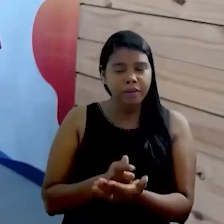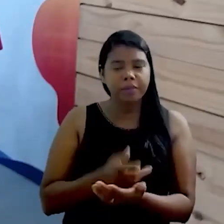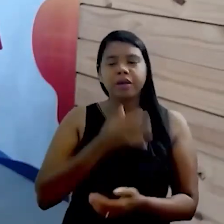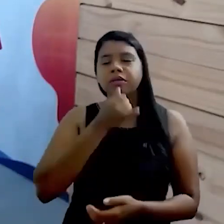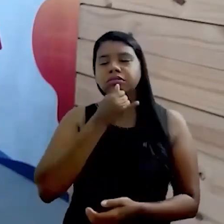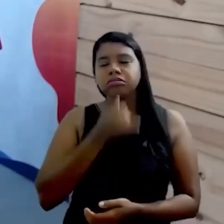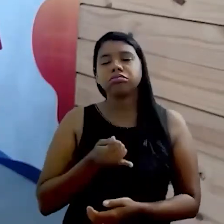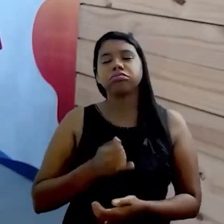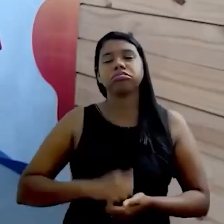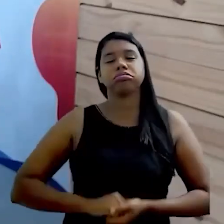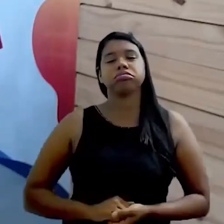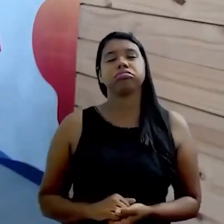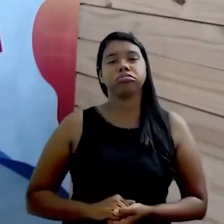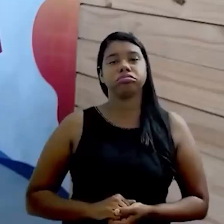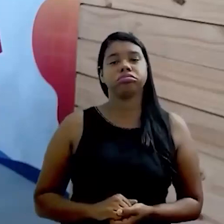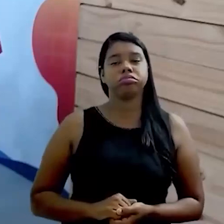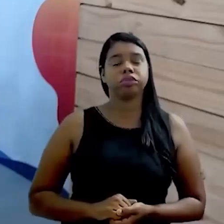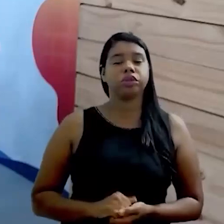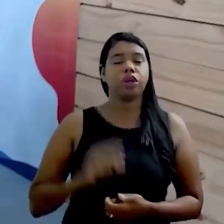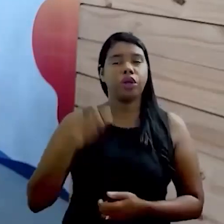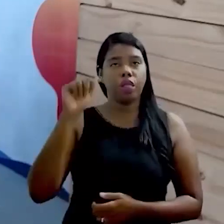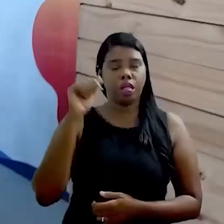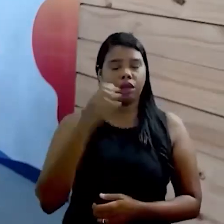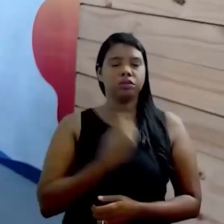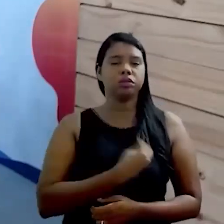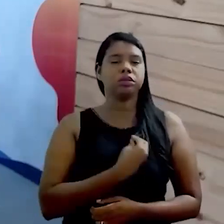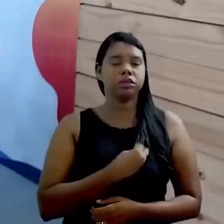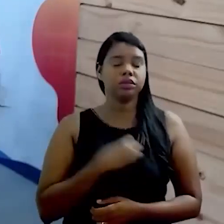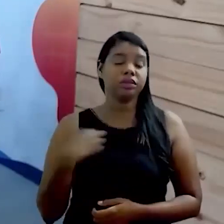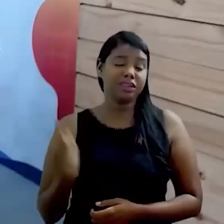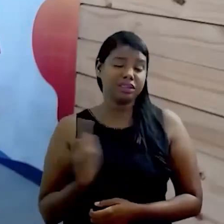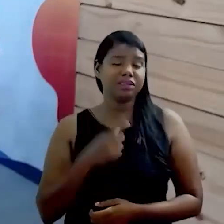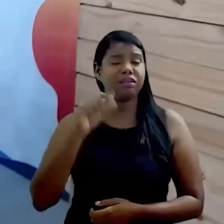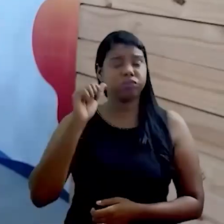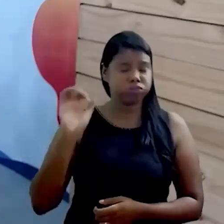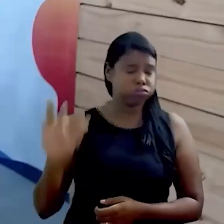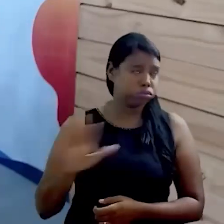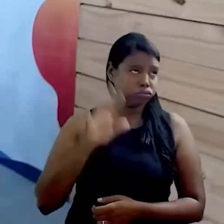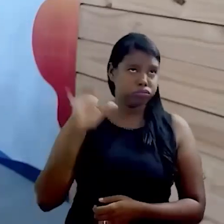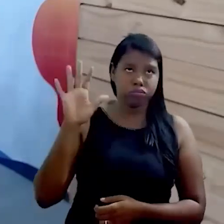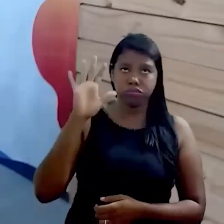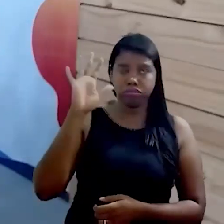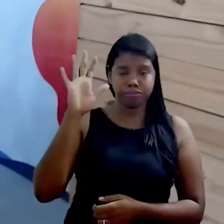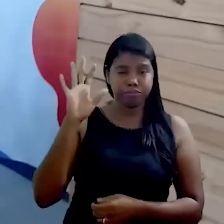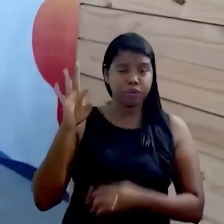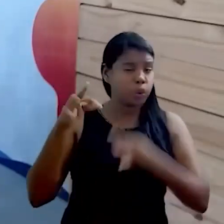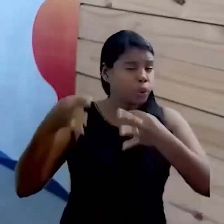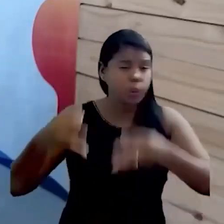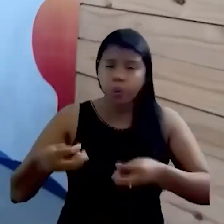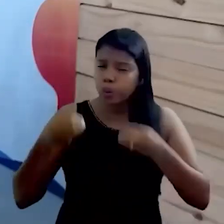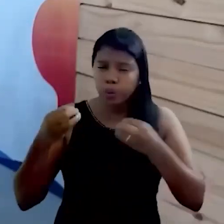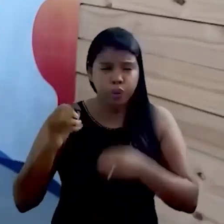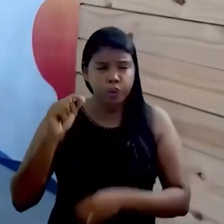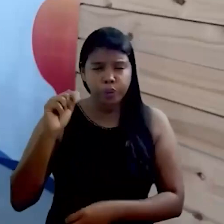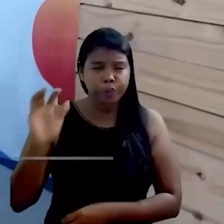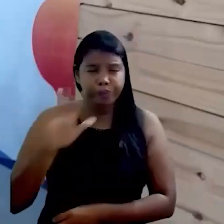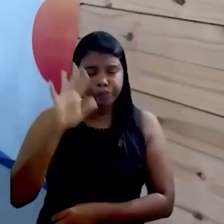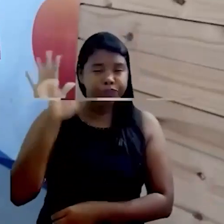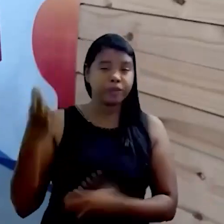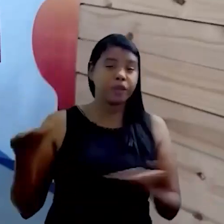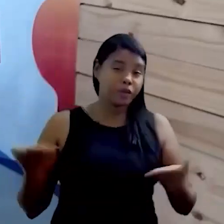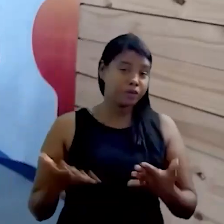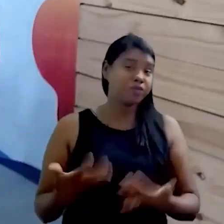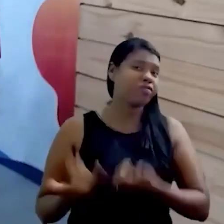passando por uma crise no custo de vida da gente. Está tudo mais caro, a gente está sentindo isso, né, na pele. Verdade. Então, hoje, a gente até brinca que